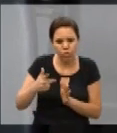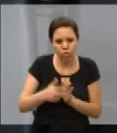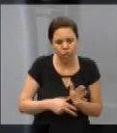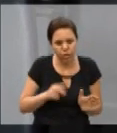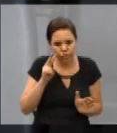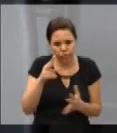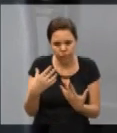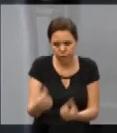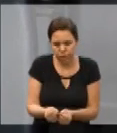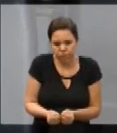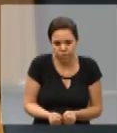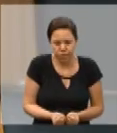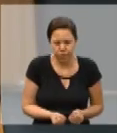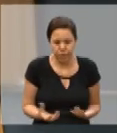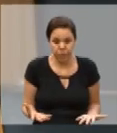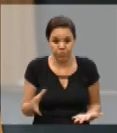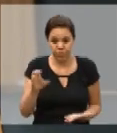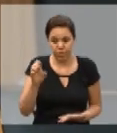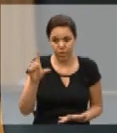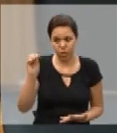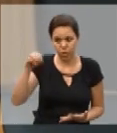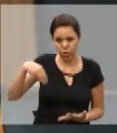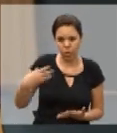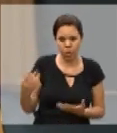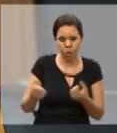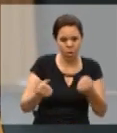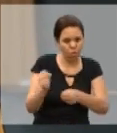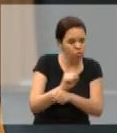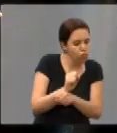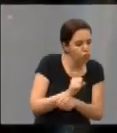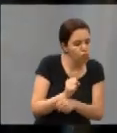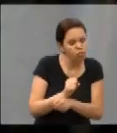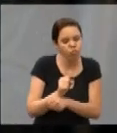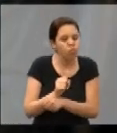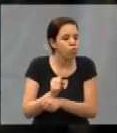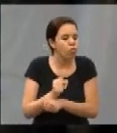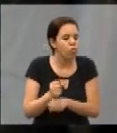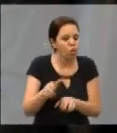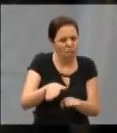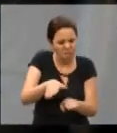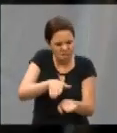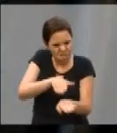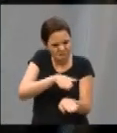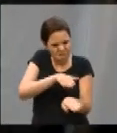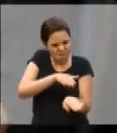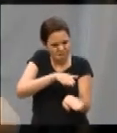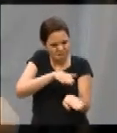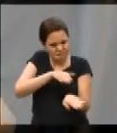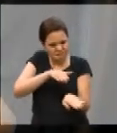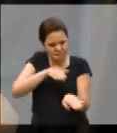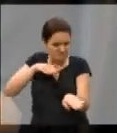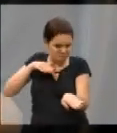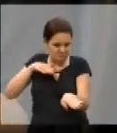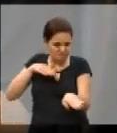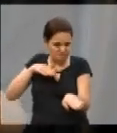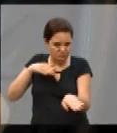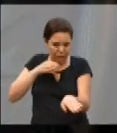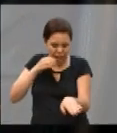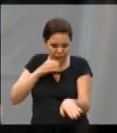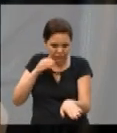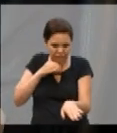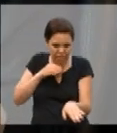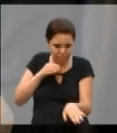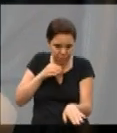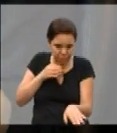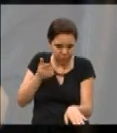falei, gente, vamos. Aí o Elcio pega o carro, porque eu tô chegando com ele no lugar, e começa a dar ré. Só que ele dá uma ré rápido, porque